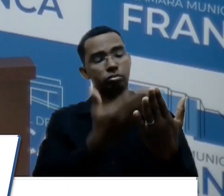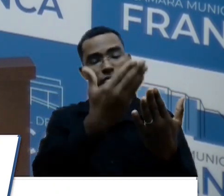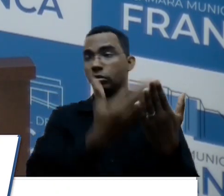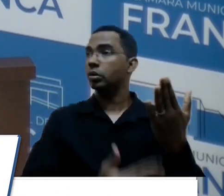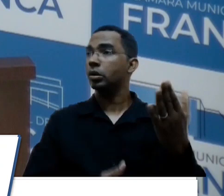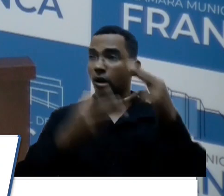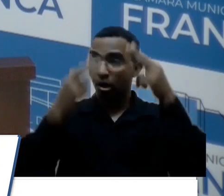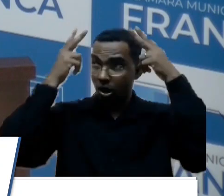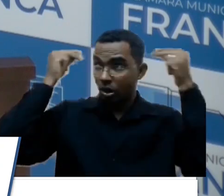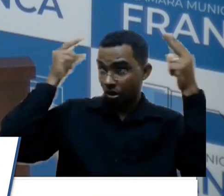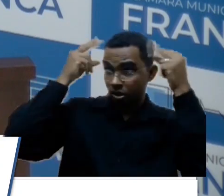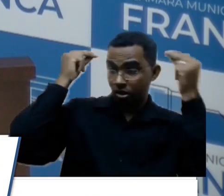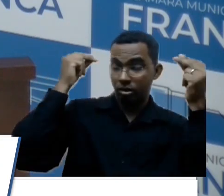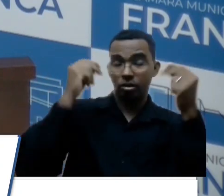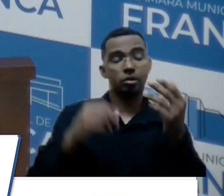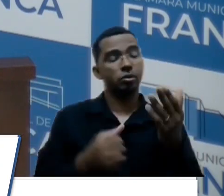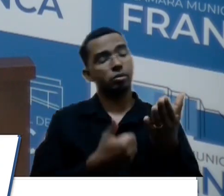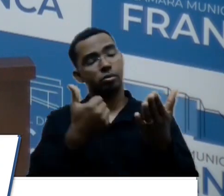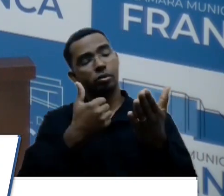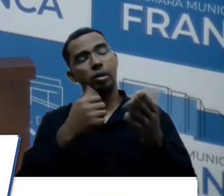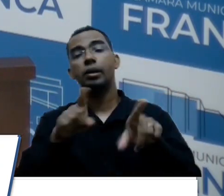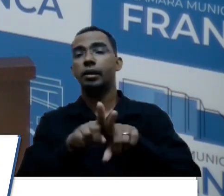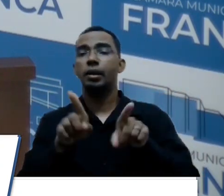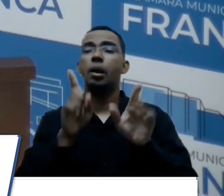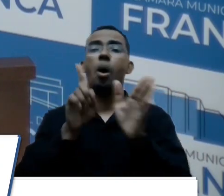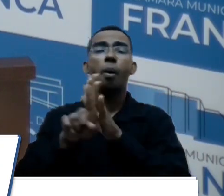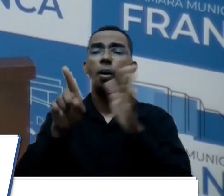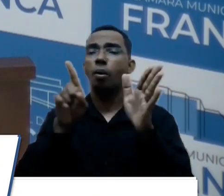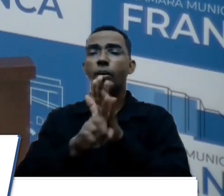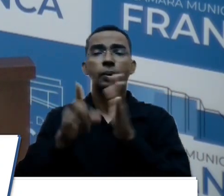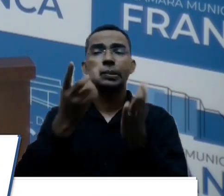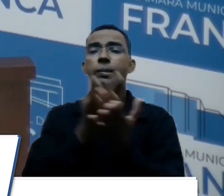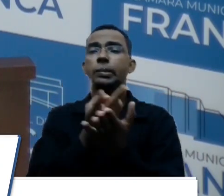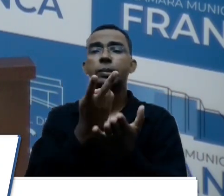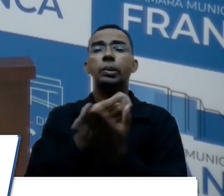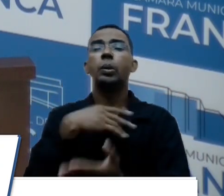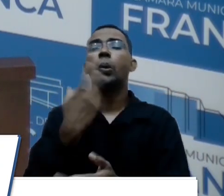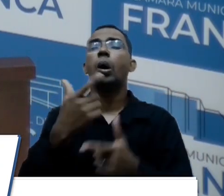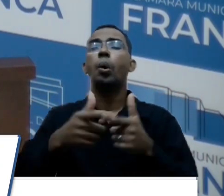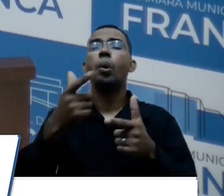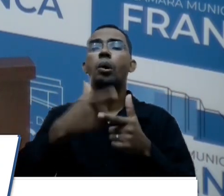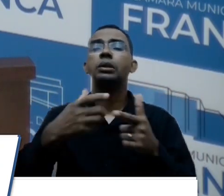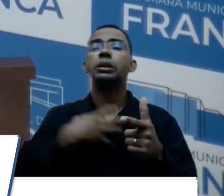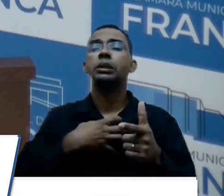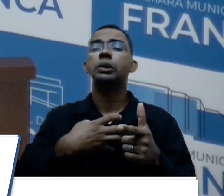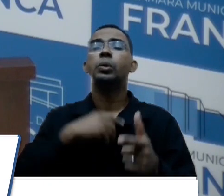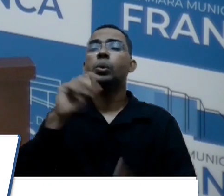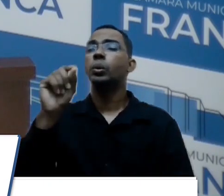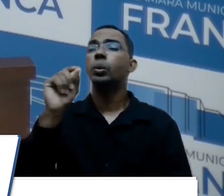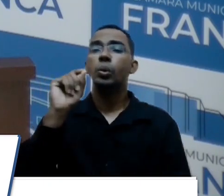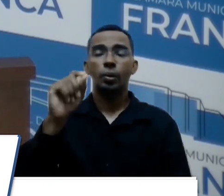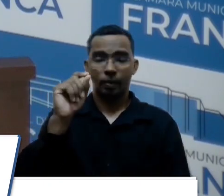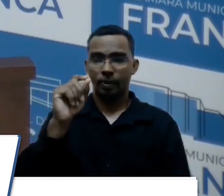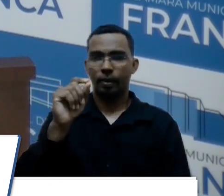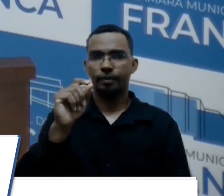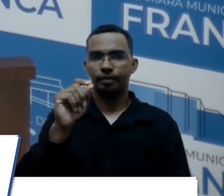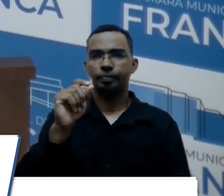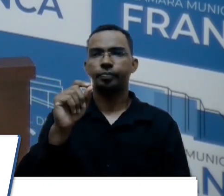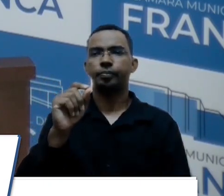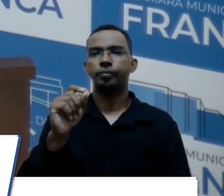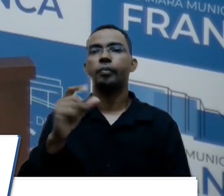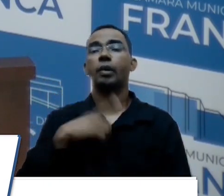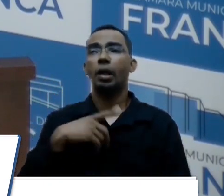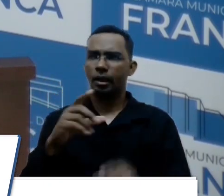enfermeiro e ele também questiona o paciente quais são os problemas que ele tem. Aí, Sirineu, tem um sisteminha